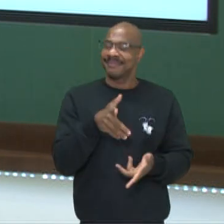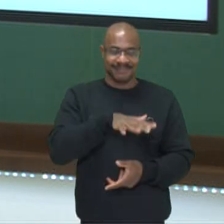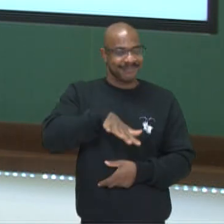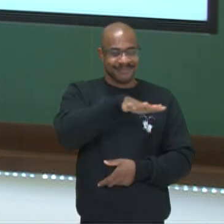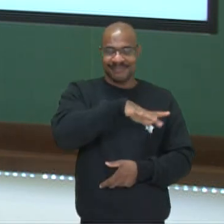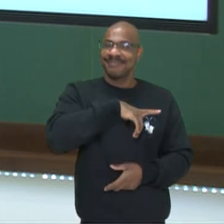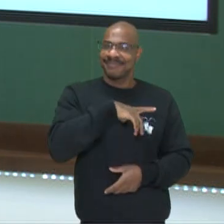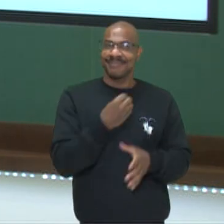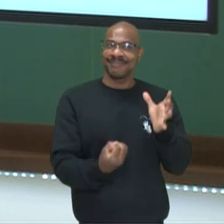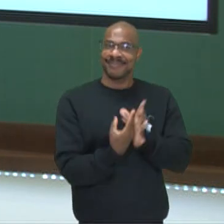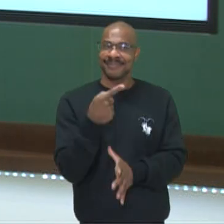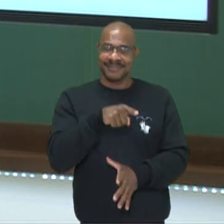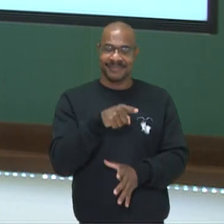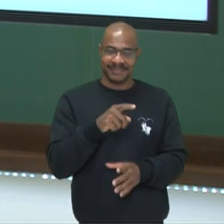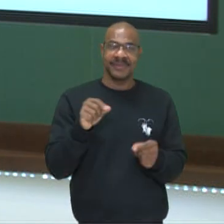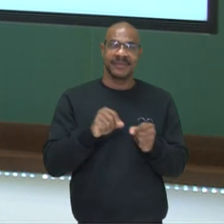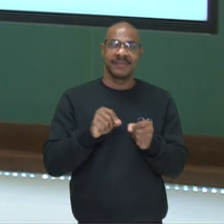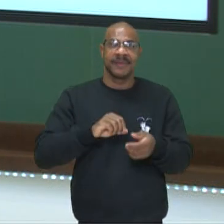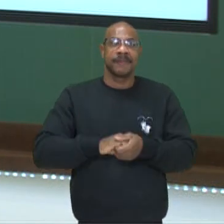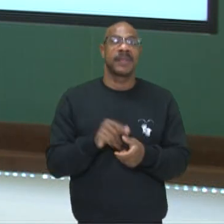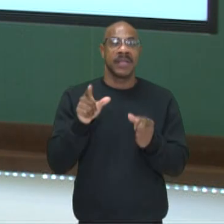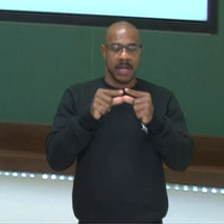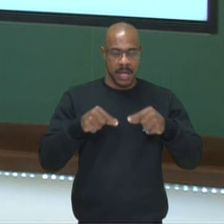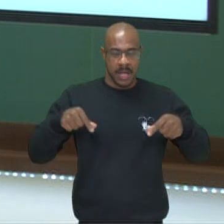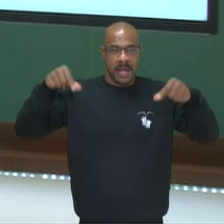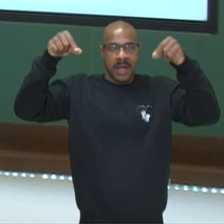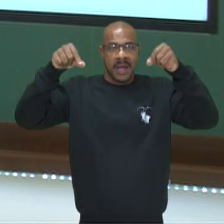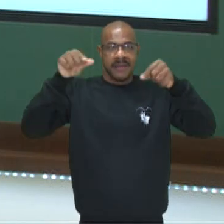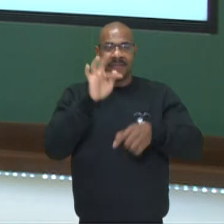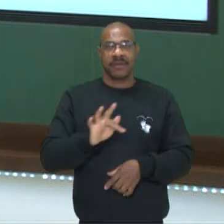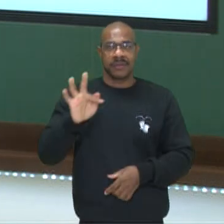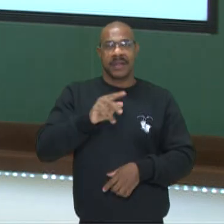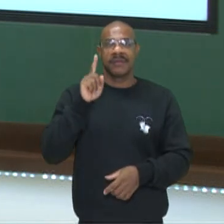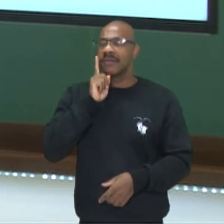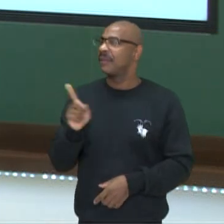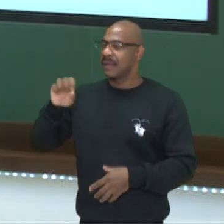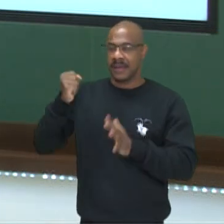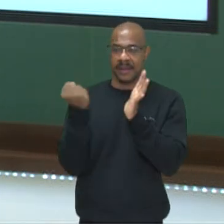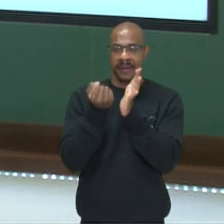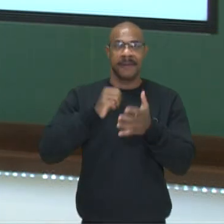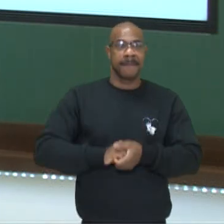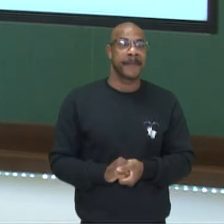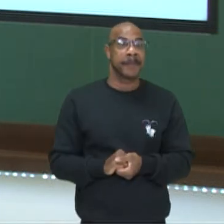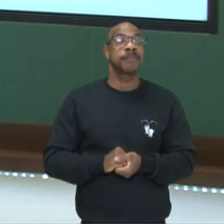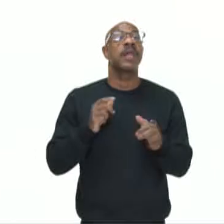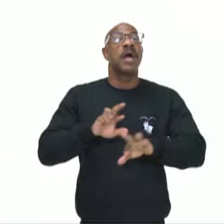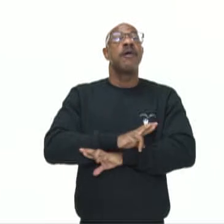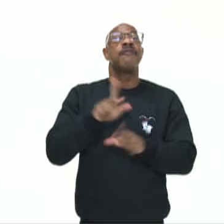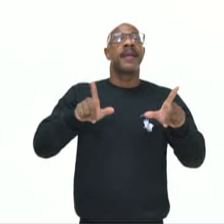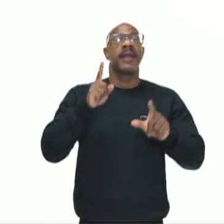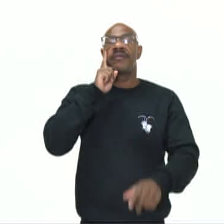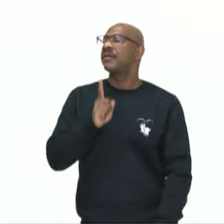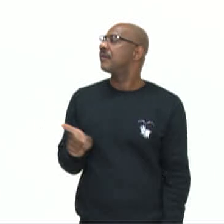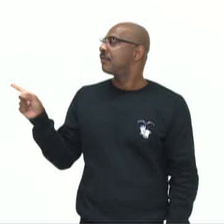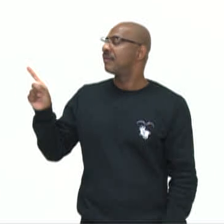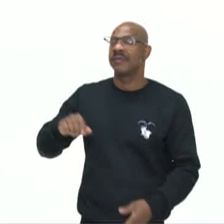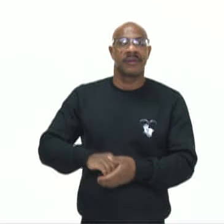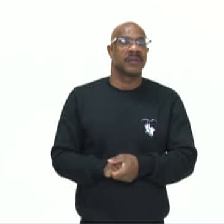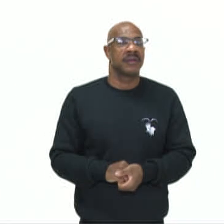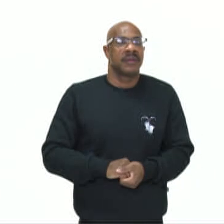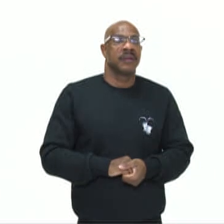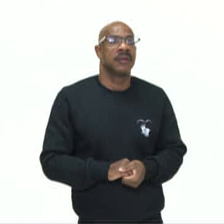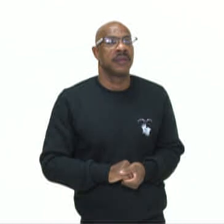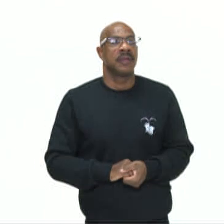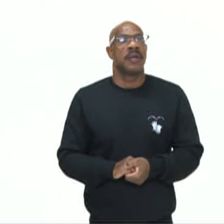aqui o brasão da Universidade de Harvard, né? Então aqui sobre essa diferença, né, entre as colônias do sul